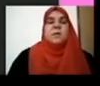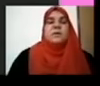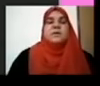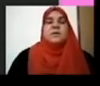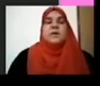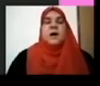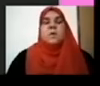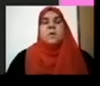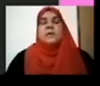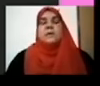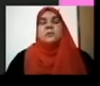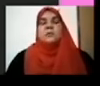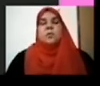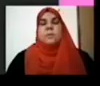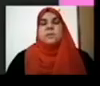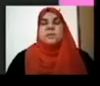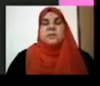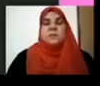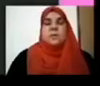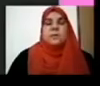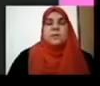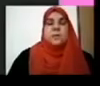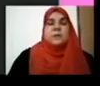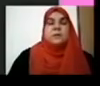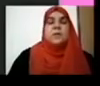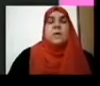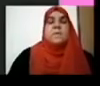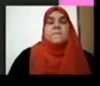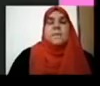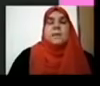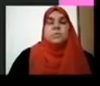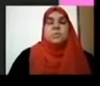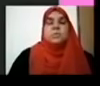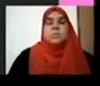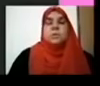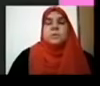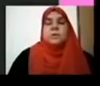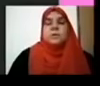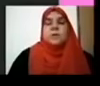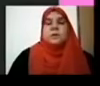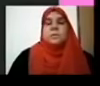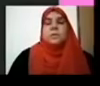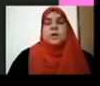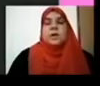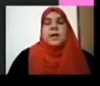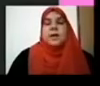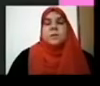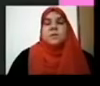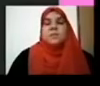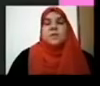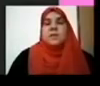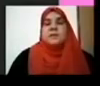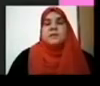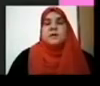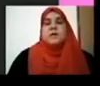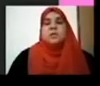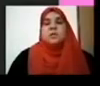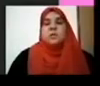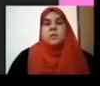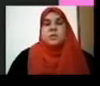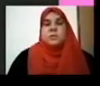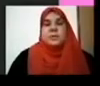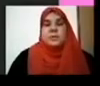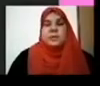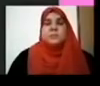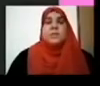mesma coisa que a ao quadrado sobre 144 menos 1 sobre 81. É uma diferença